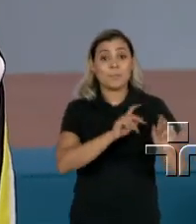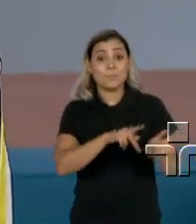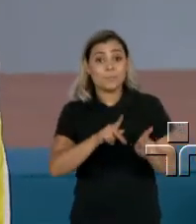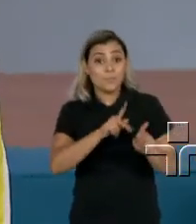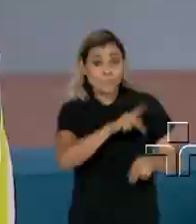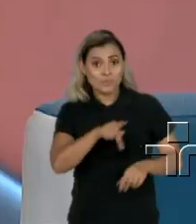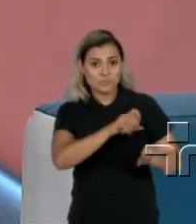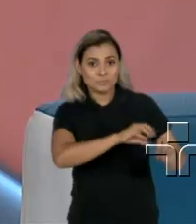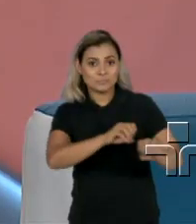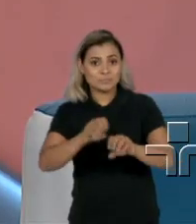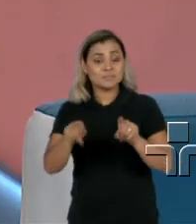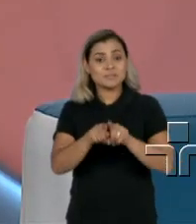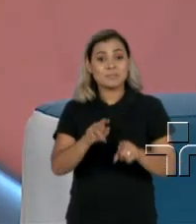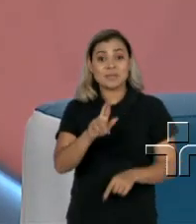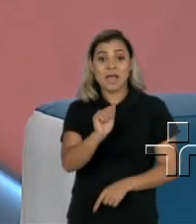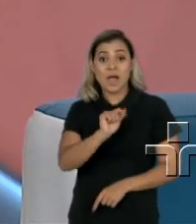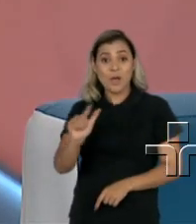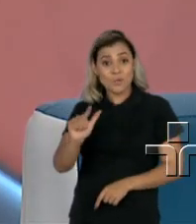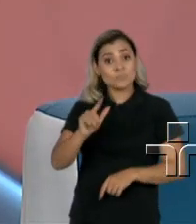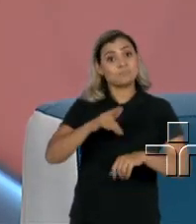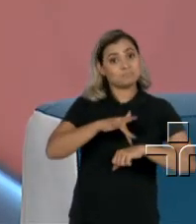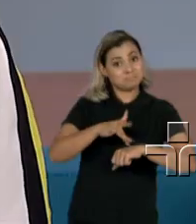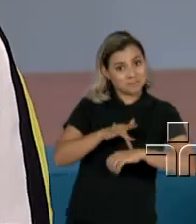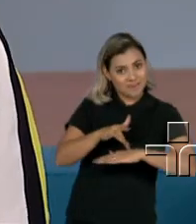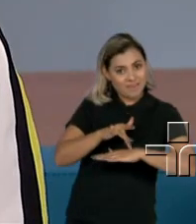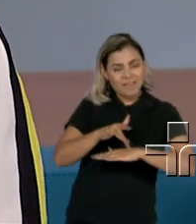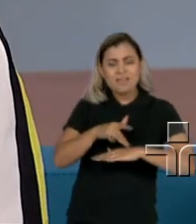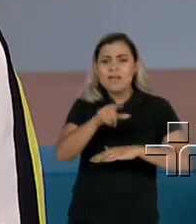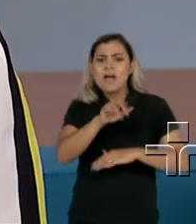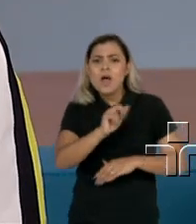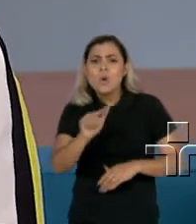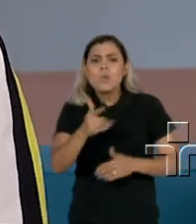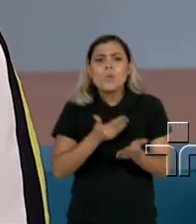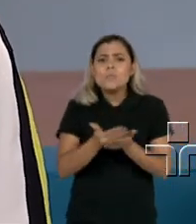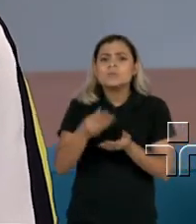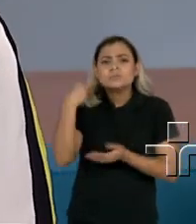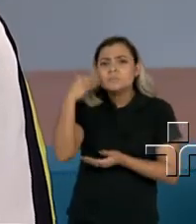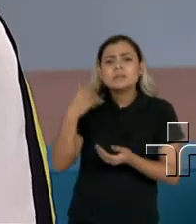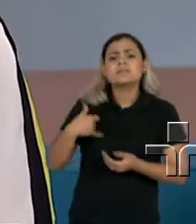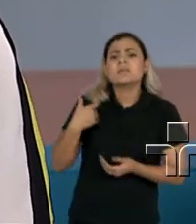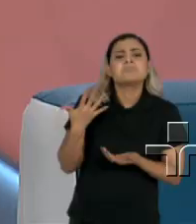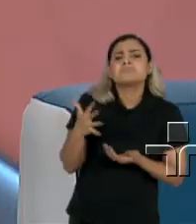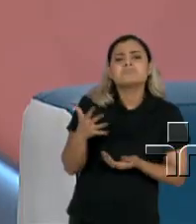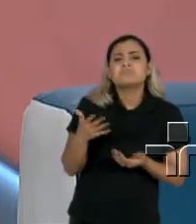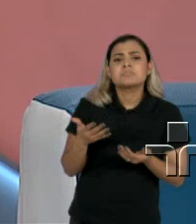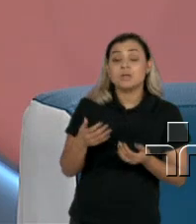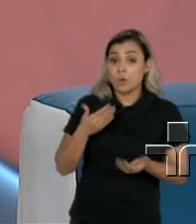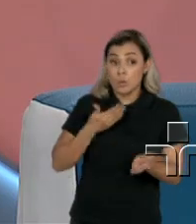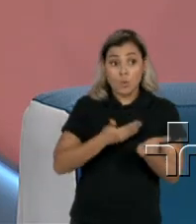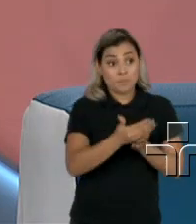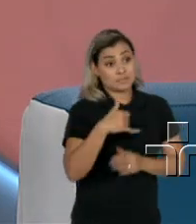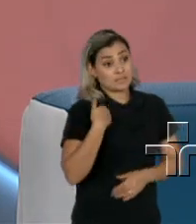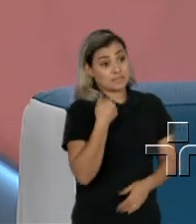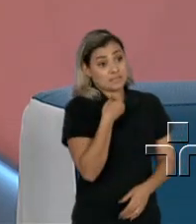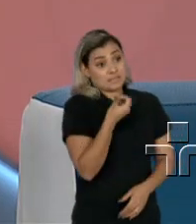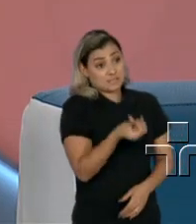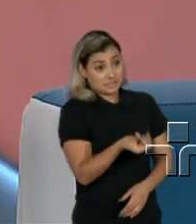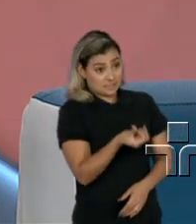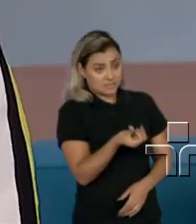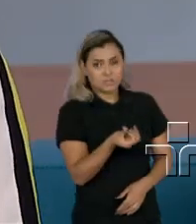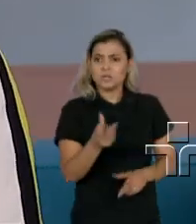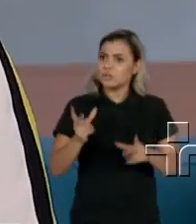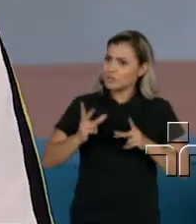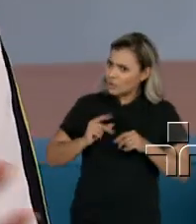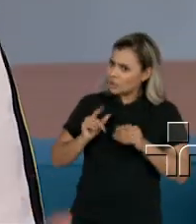e jazz raul barbosa raul você começou a dançar com quantos anos eu comecei a dançar com 16 anos que